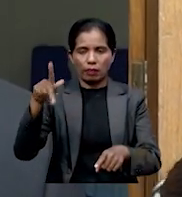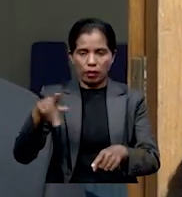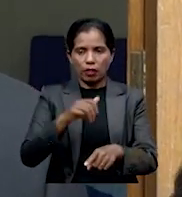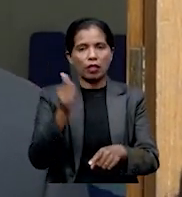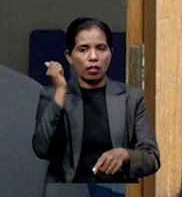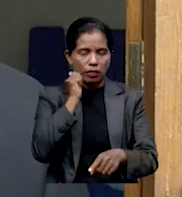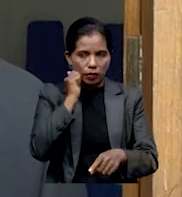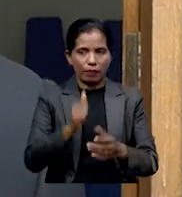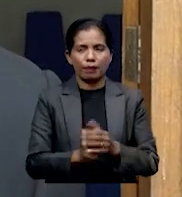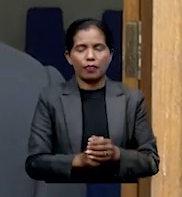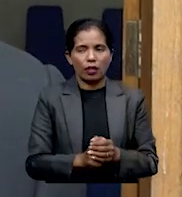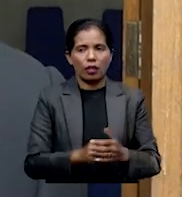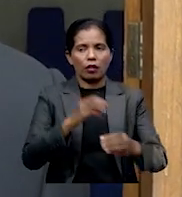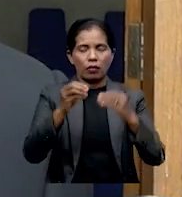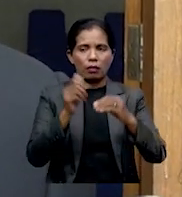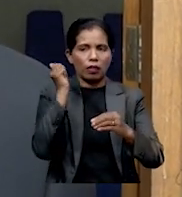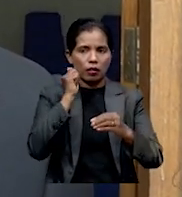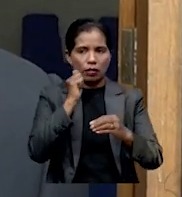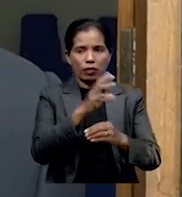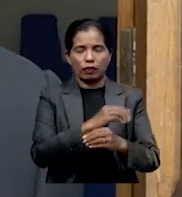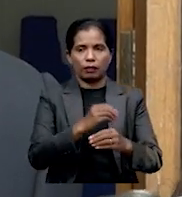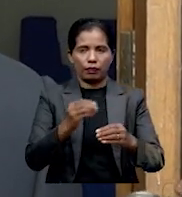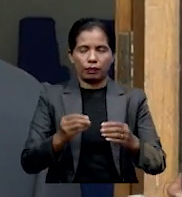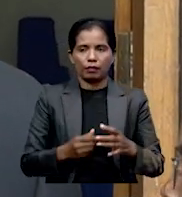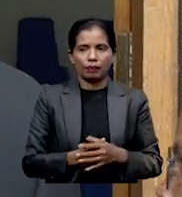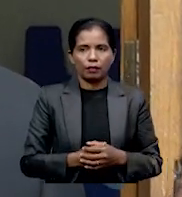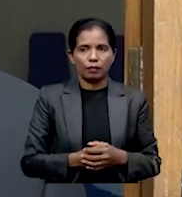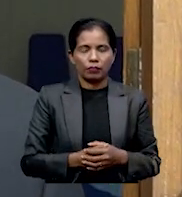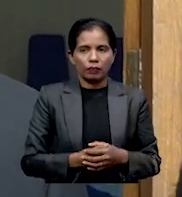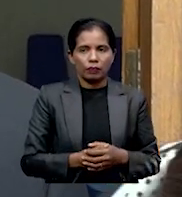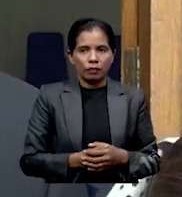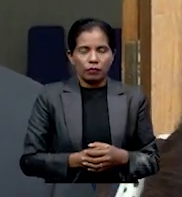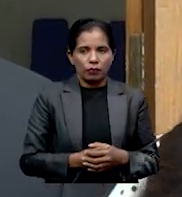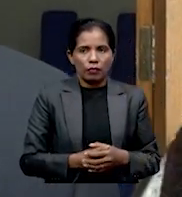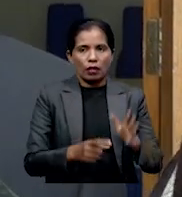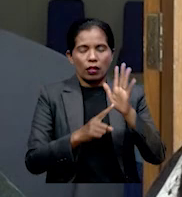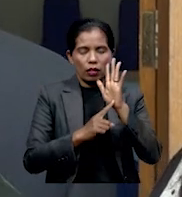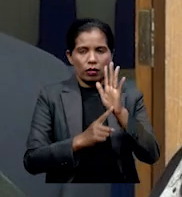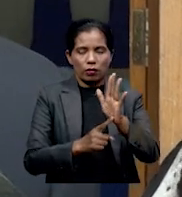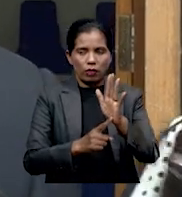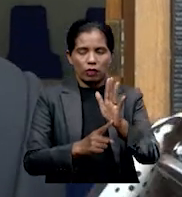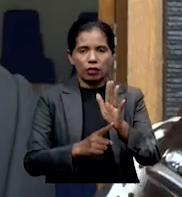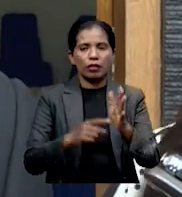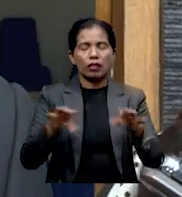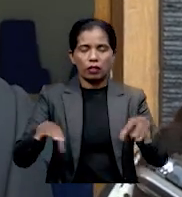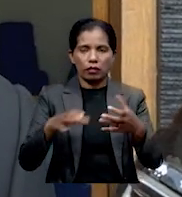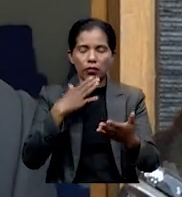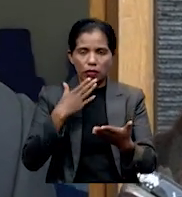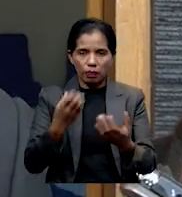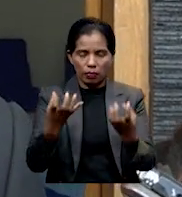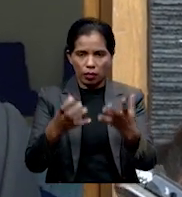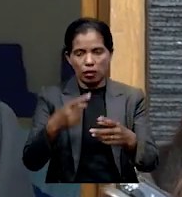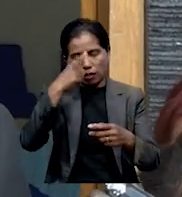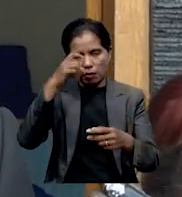nem e ba Ásia nem ba sudeste asiático nem a crédito nem a casa de utan também Conselho